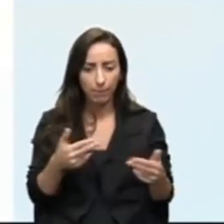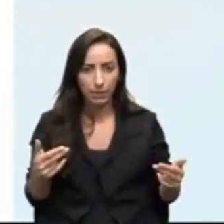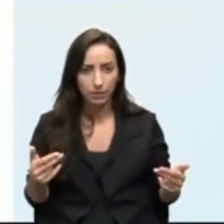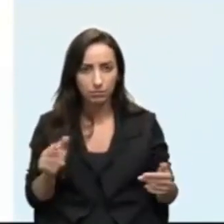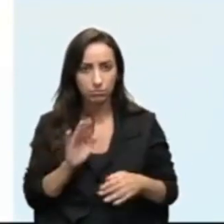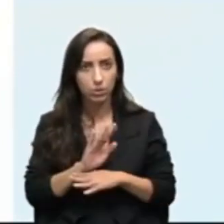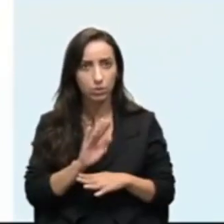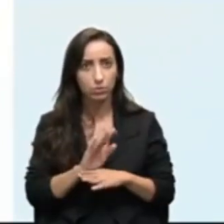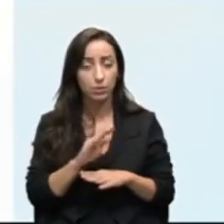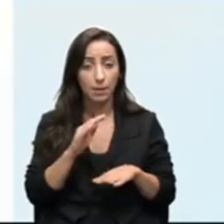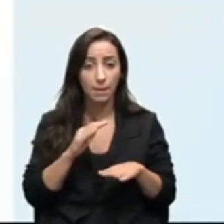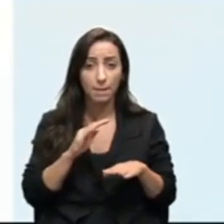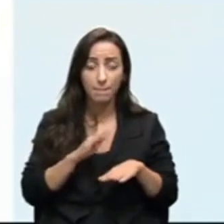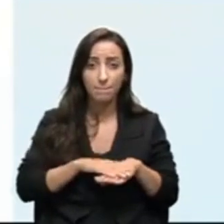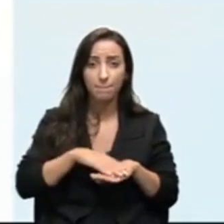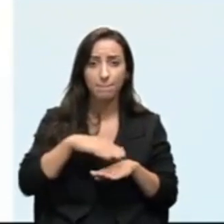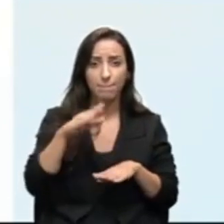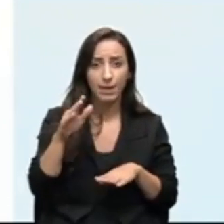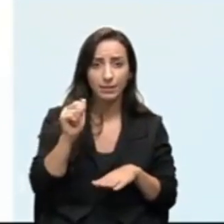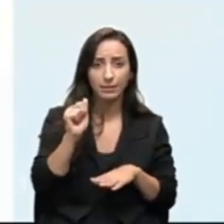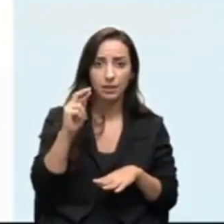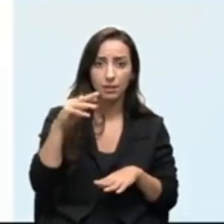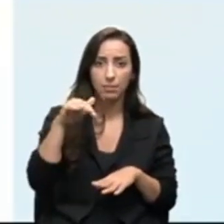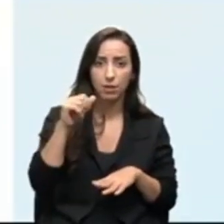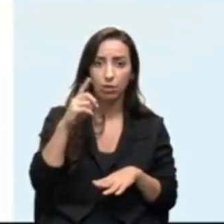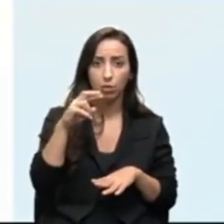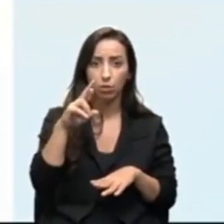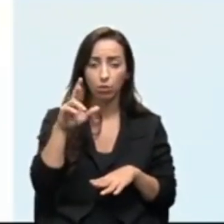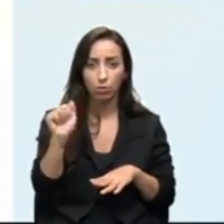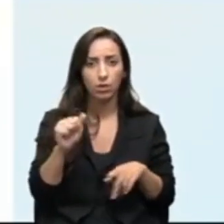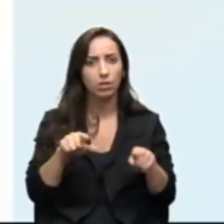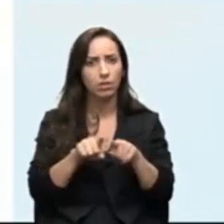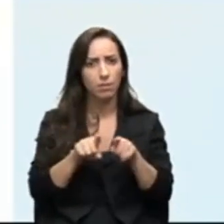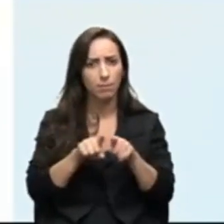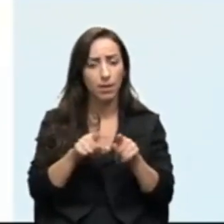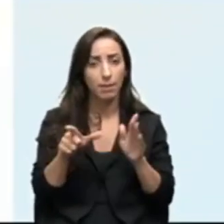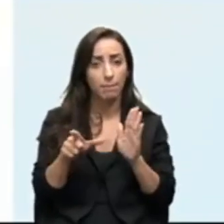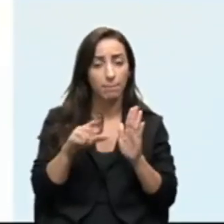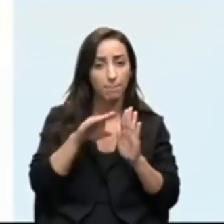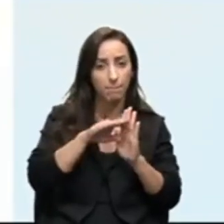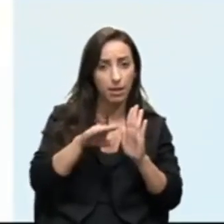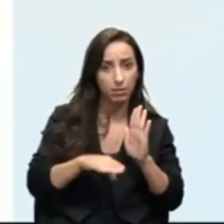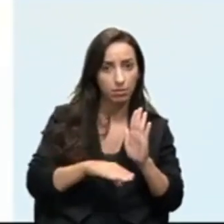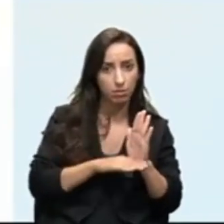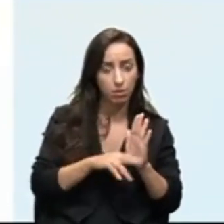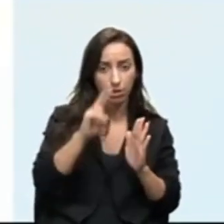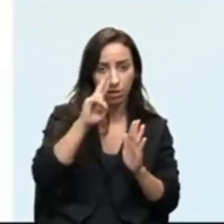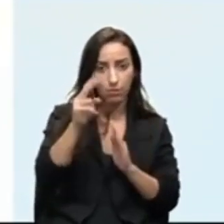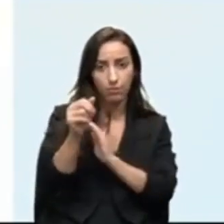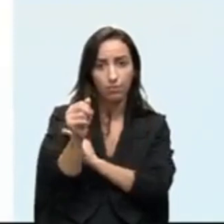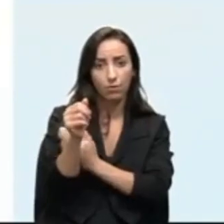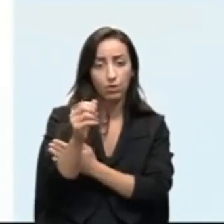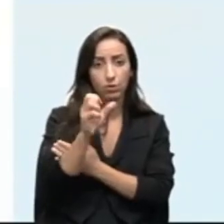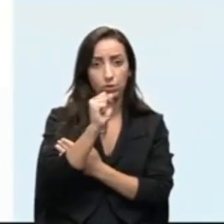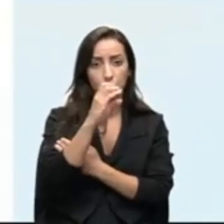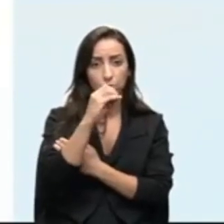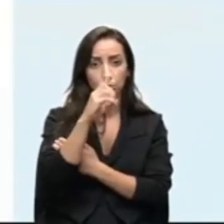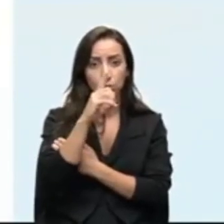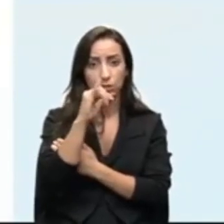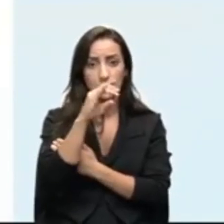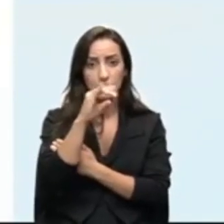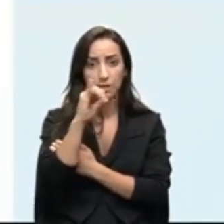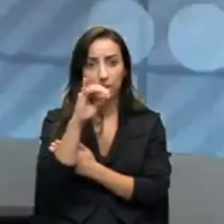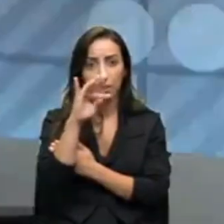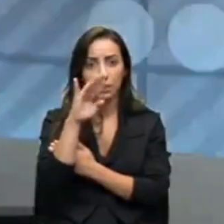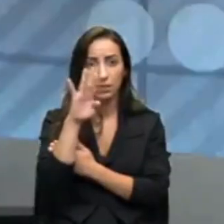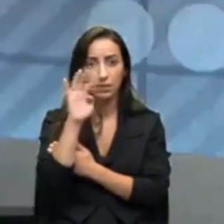complementares mais a nossa armadura transversal também são menores que a nossa força solicitante. Então, pessoal, a